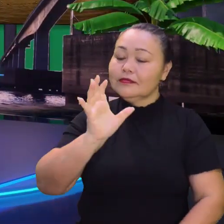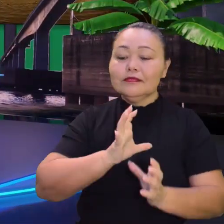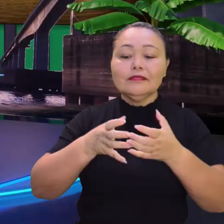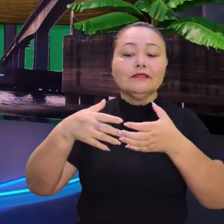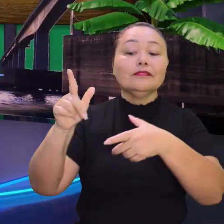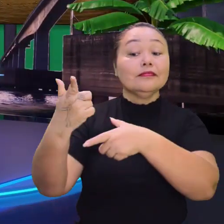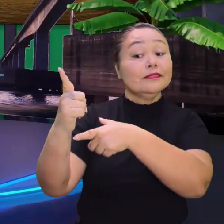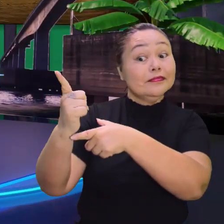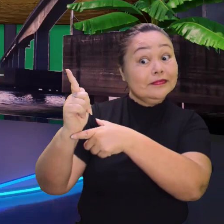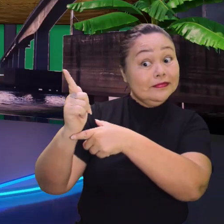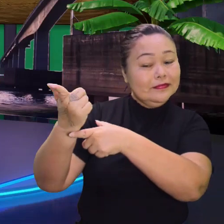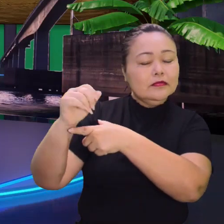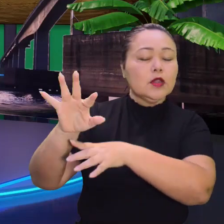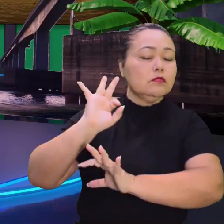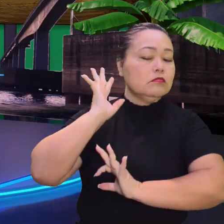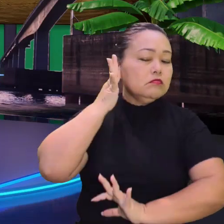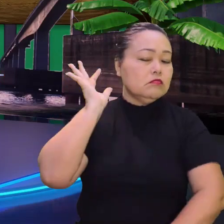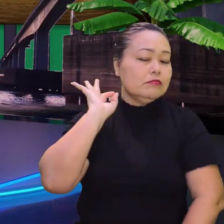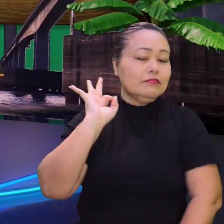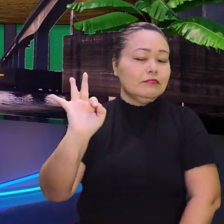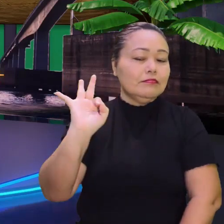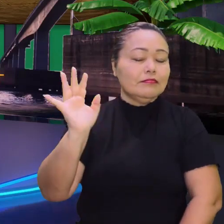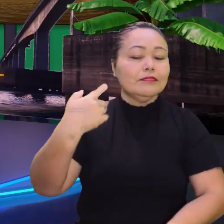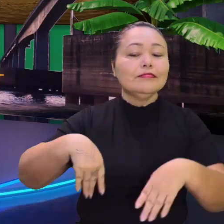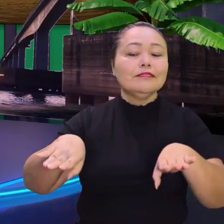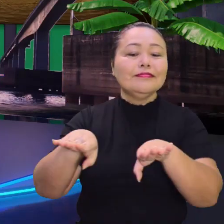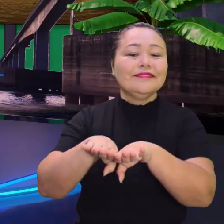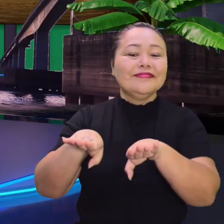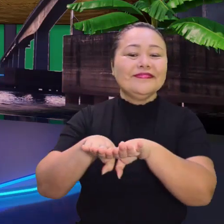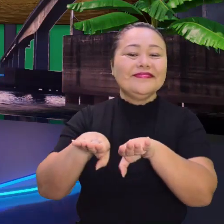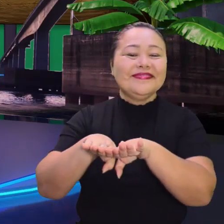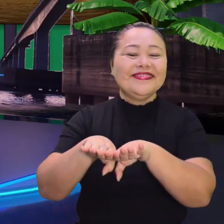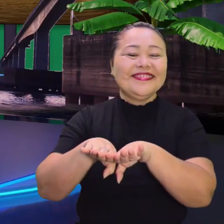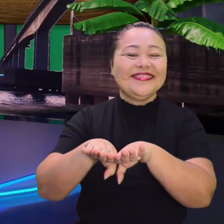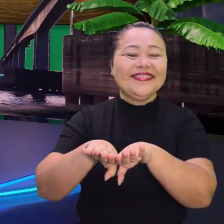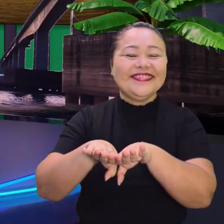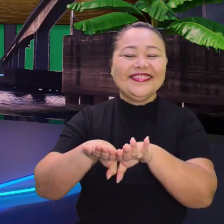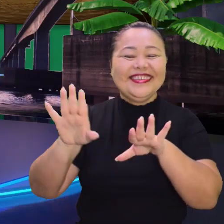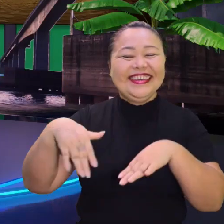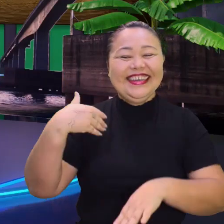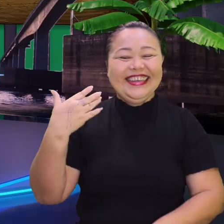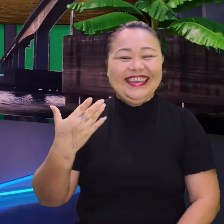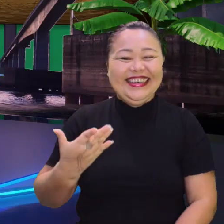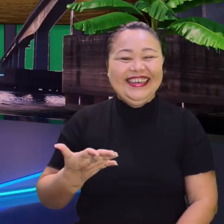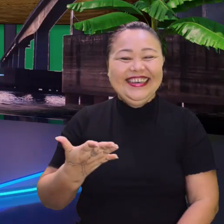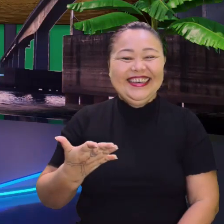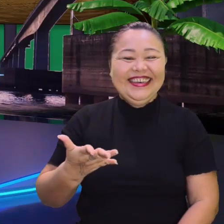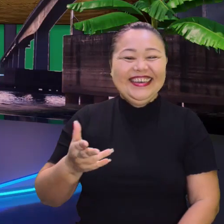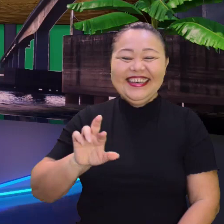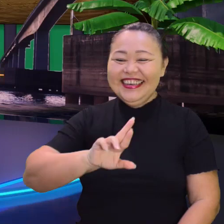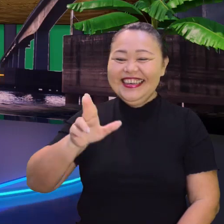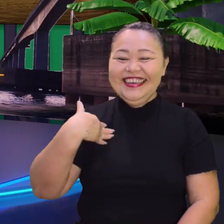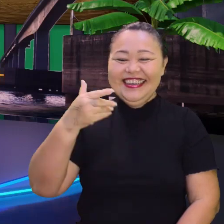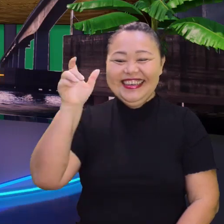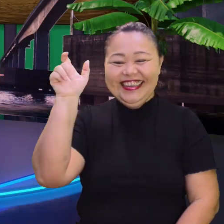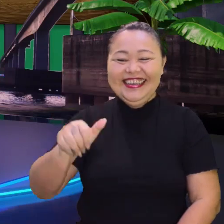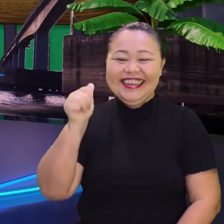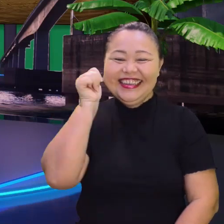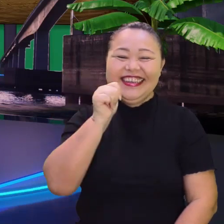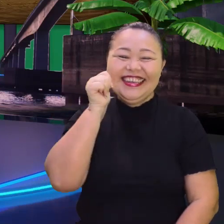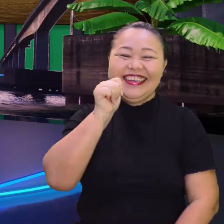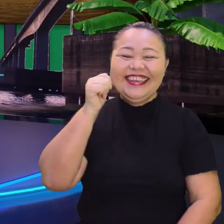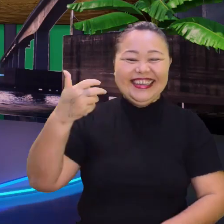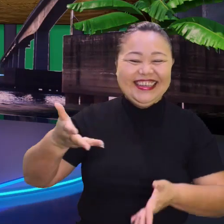equipe de Geografia, aqui top de linha, e também vou deixar o professor Jorge falar sobre ela, que ele sempre fala sobre ela com muita